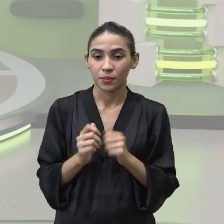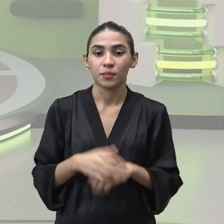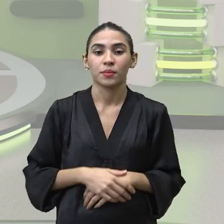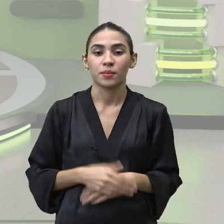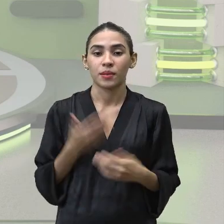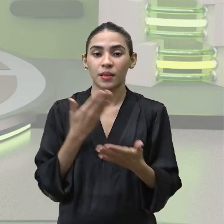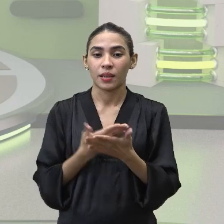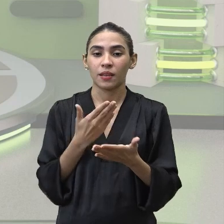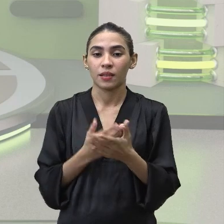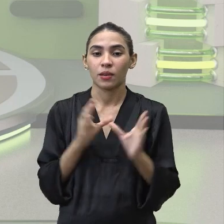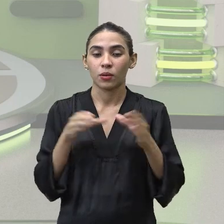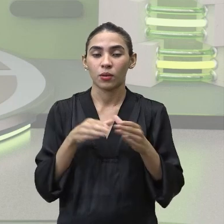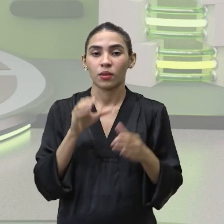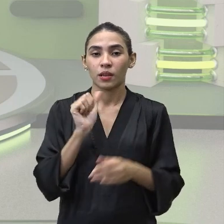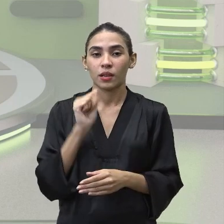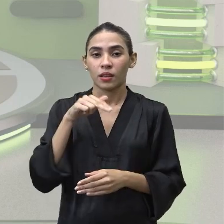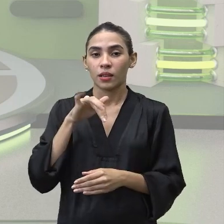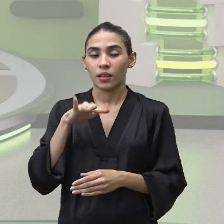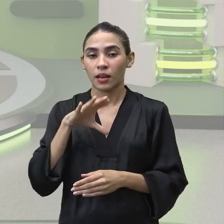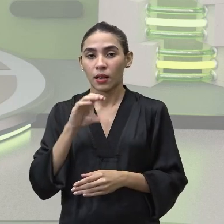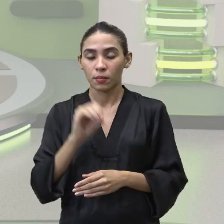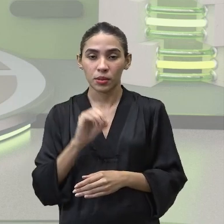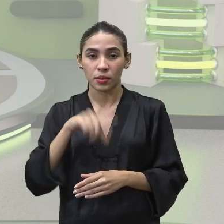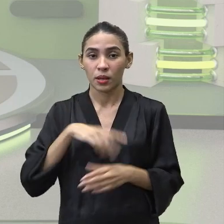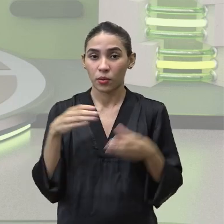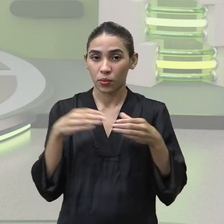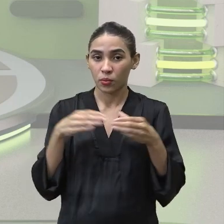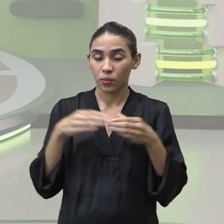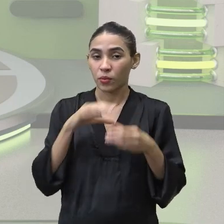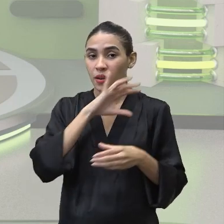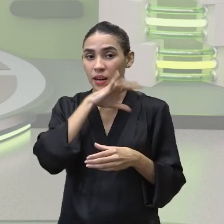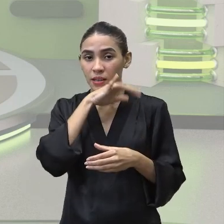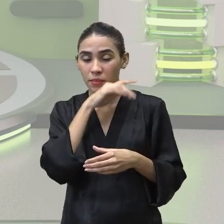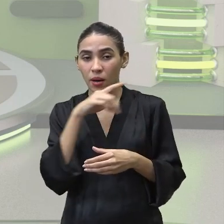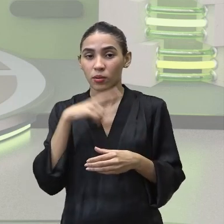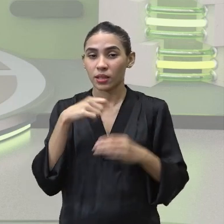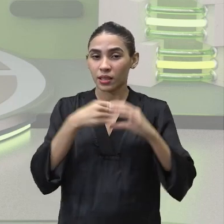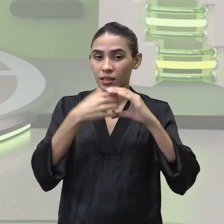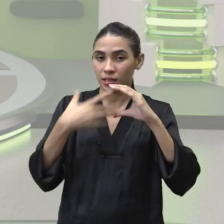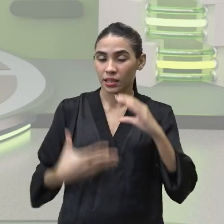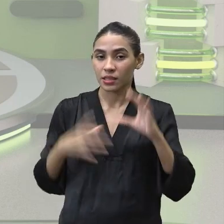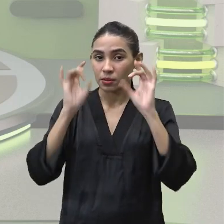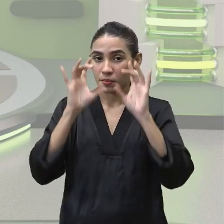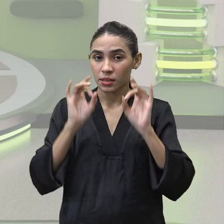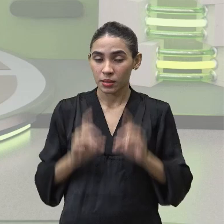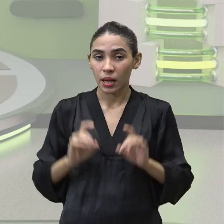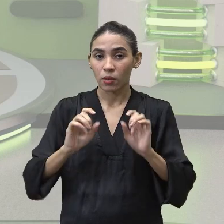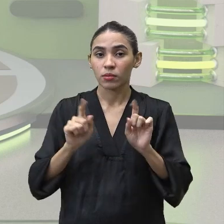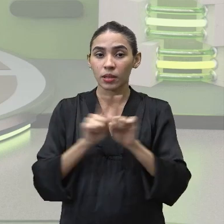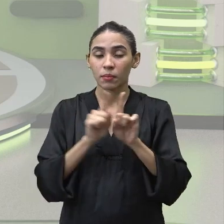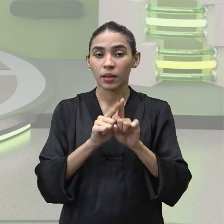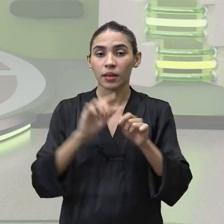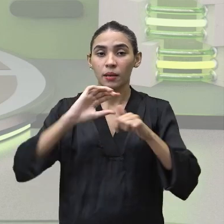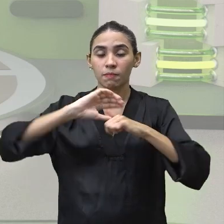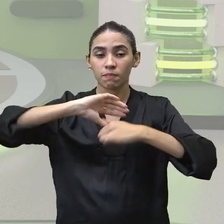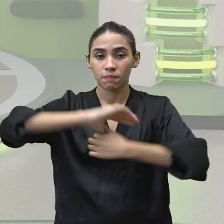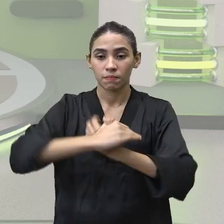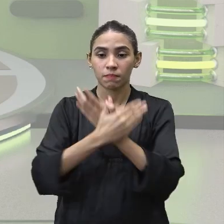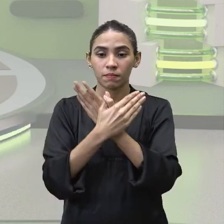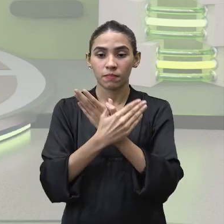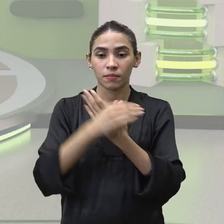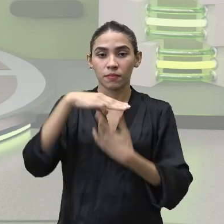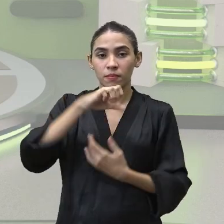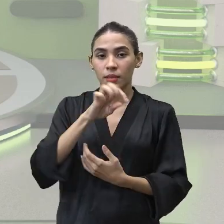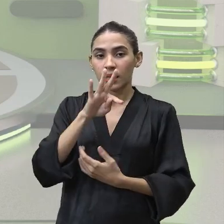aula de anfíbios, que são esses indivíduos que têm essa característica da metamorfose e têm a característica